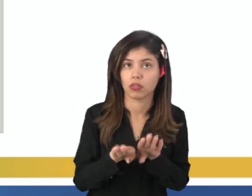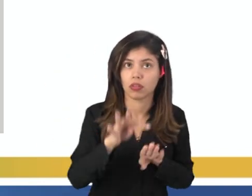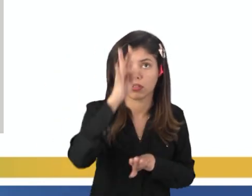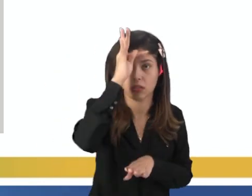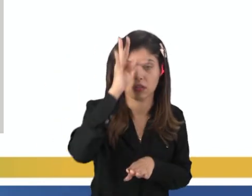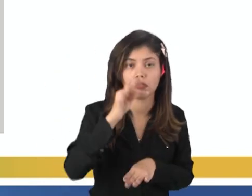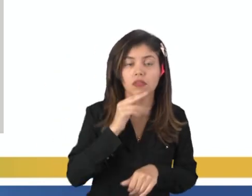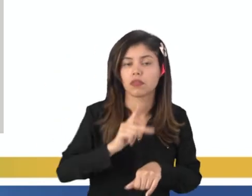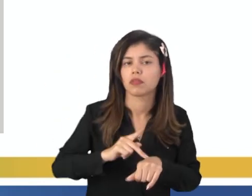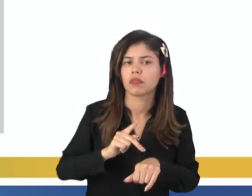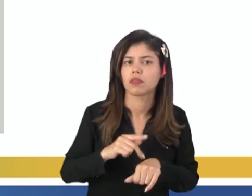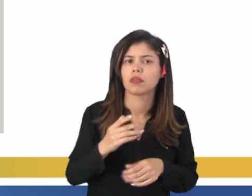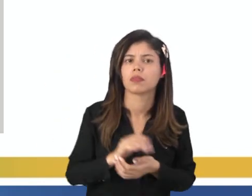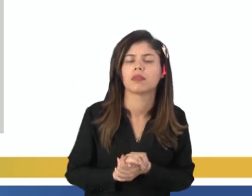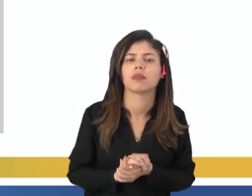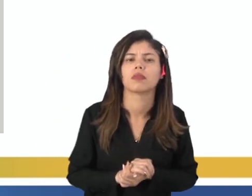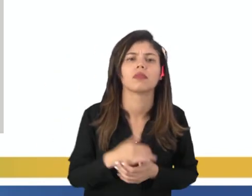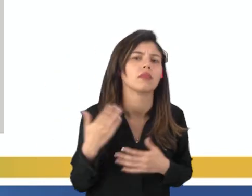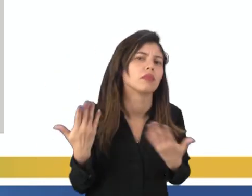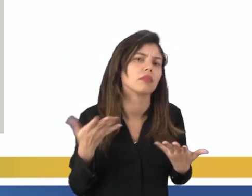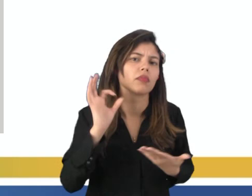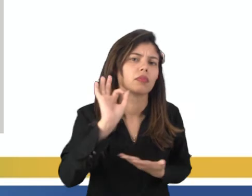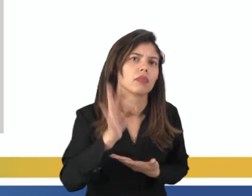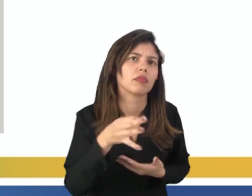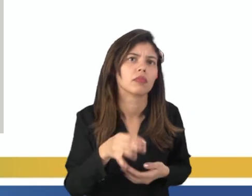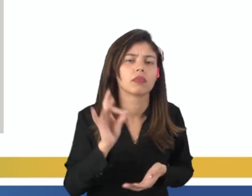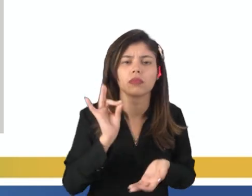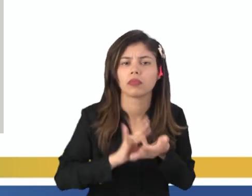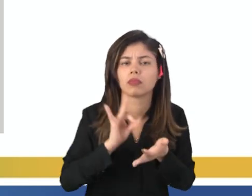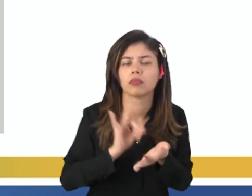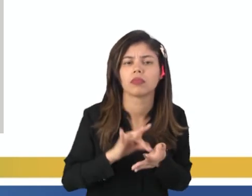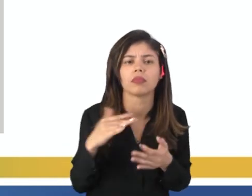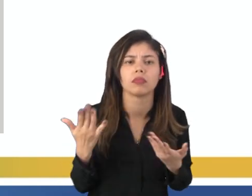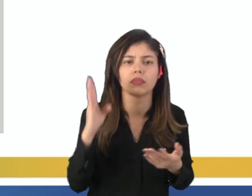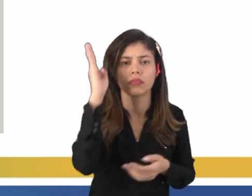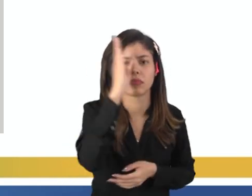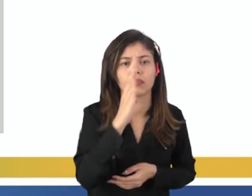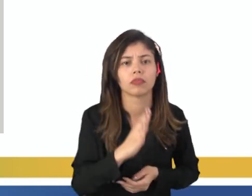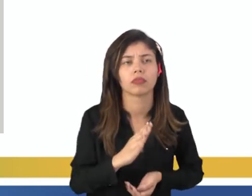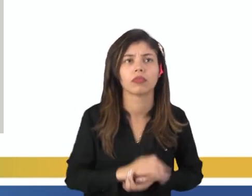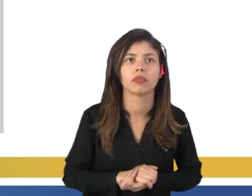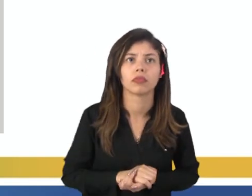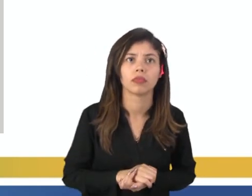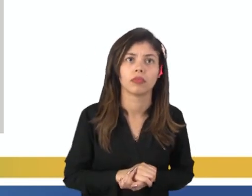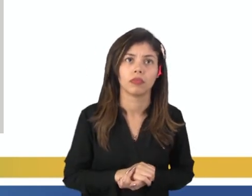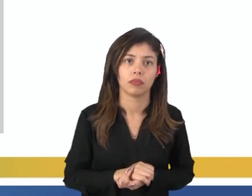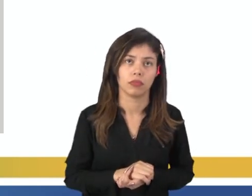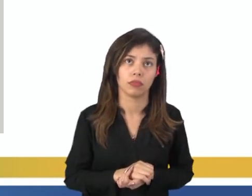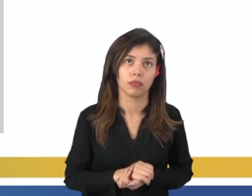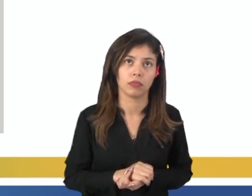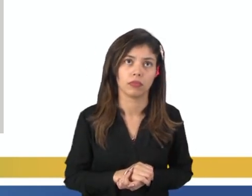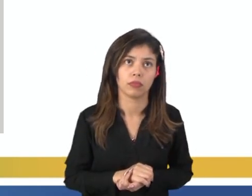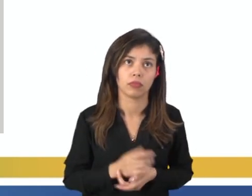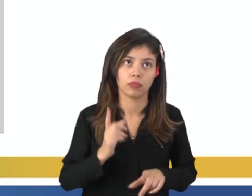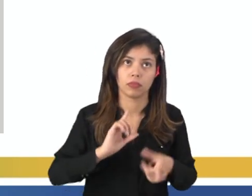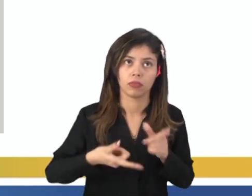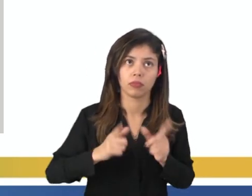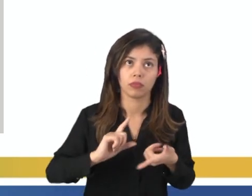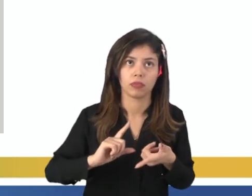tradicionais como carvão. Qual assertiva ali é considerada a verdadeira sobre a energia eólica no Brasil? É fácil essa, né? Vamos